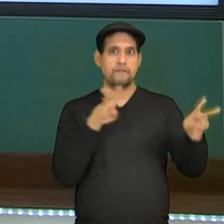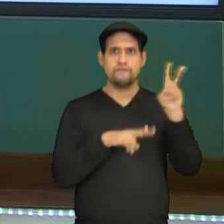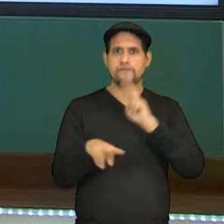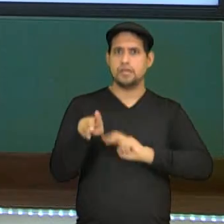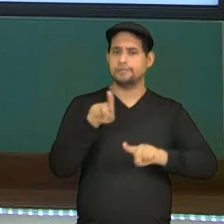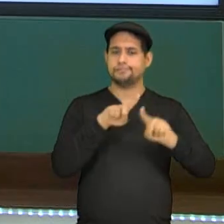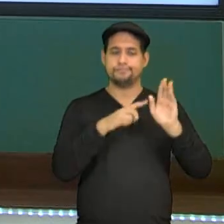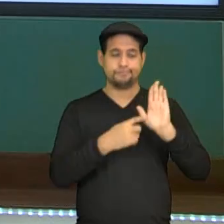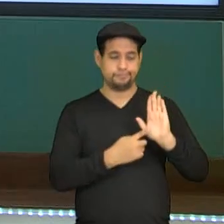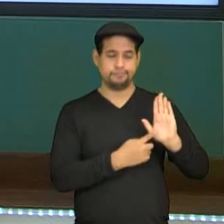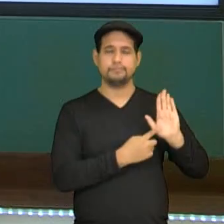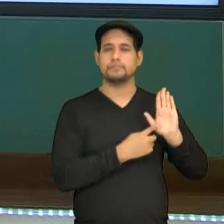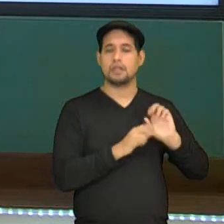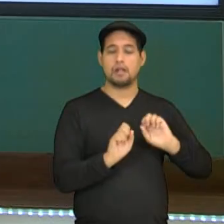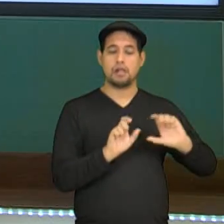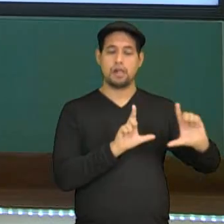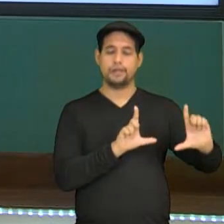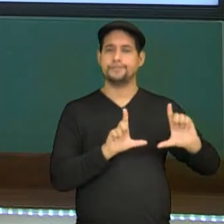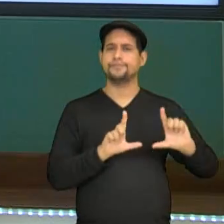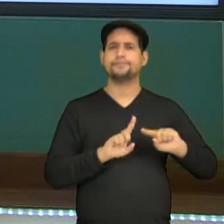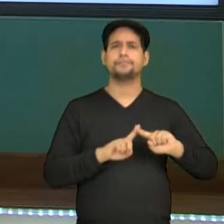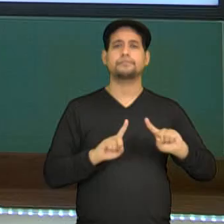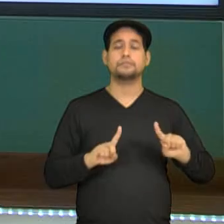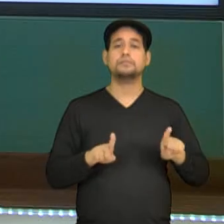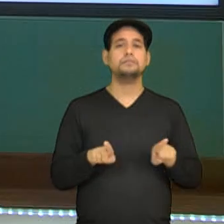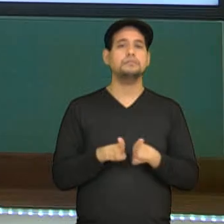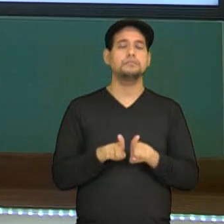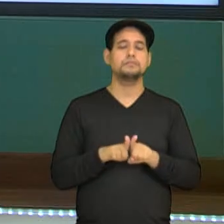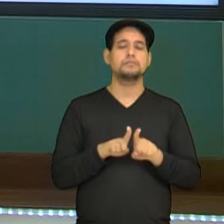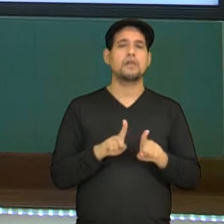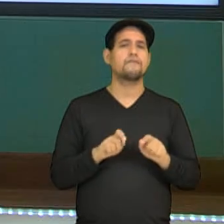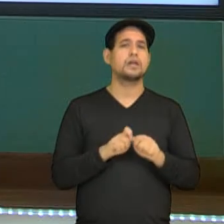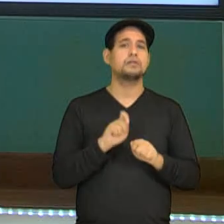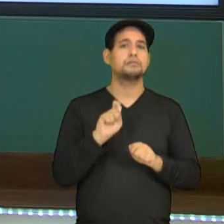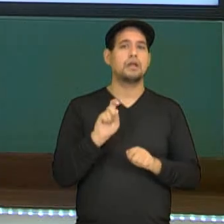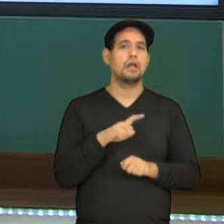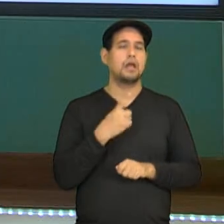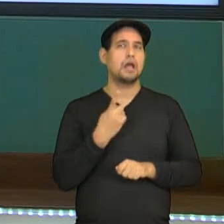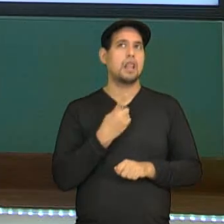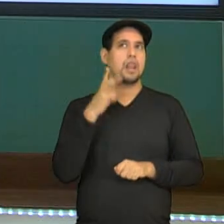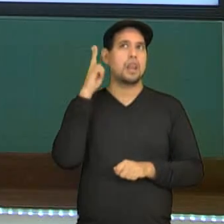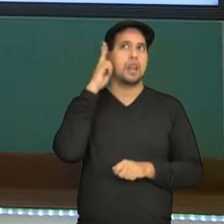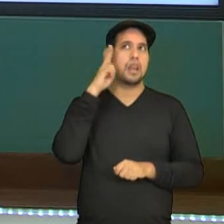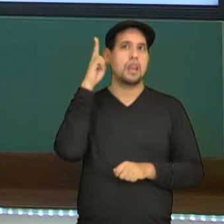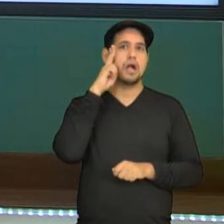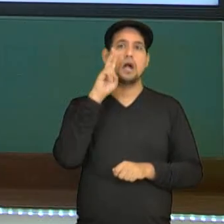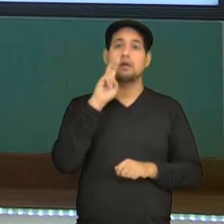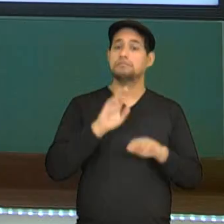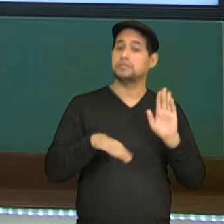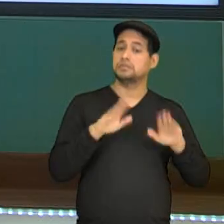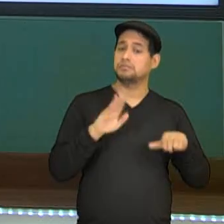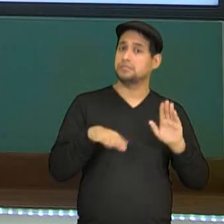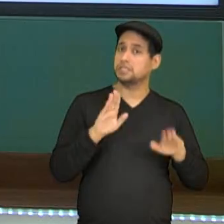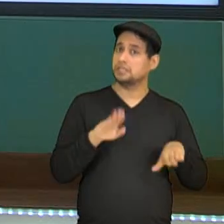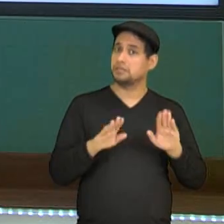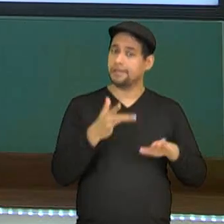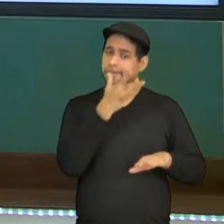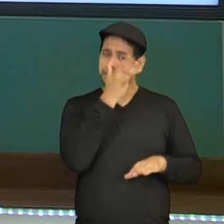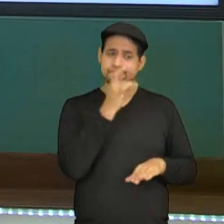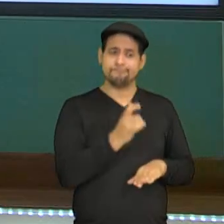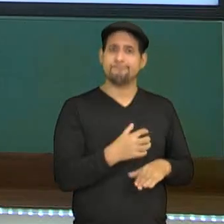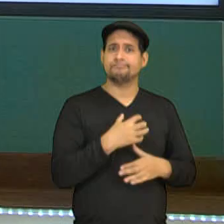que está destacado nesse slide. Isso também nos remete a lembrar que muitas vezes o homem se